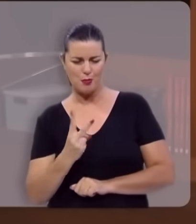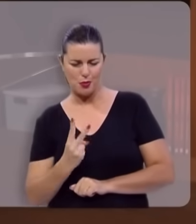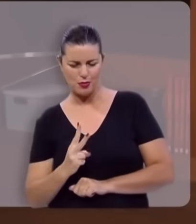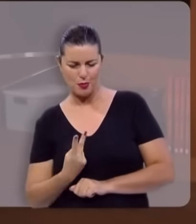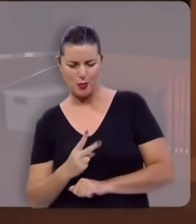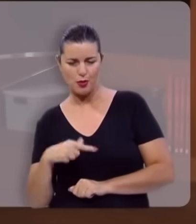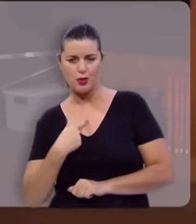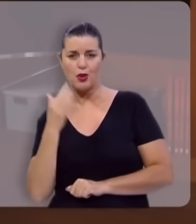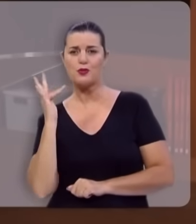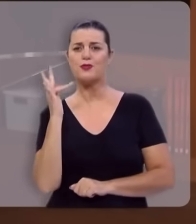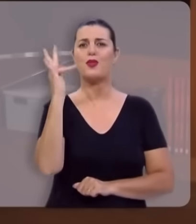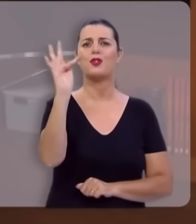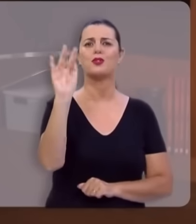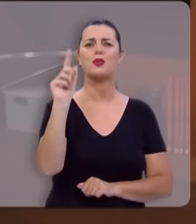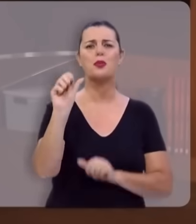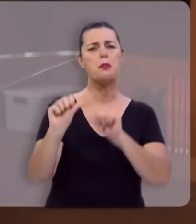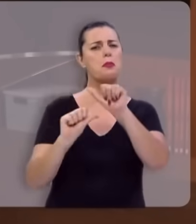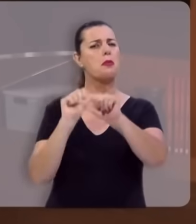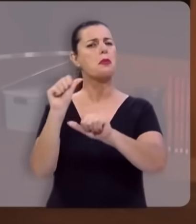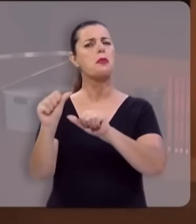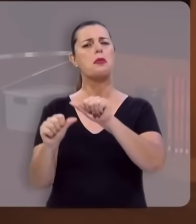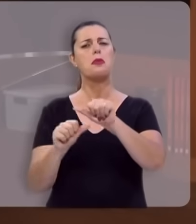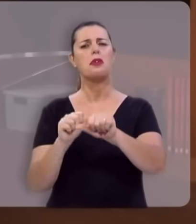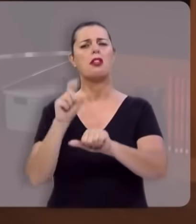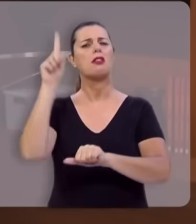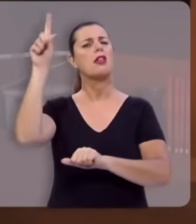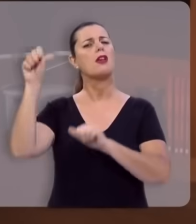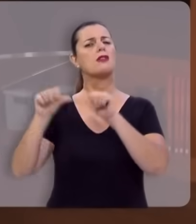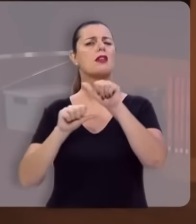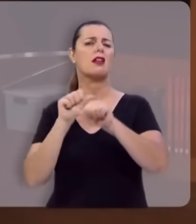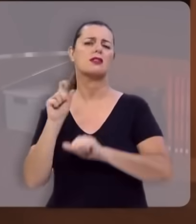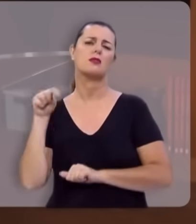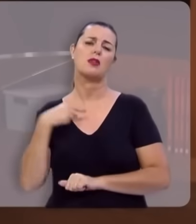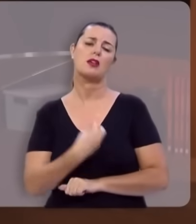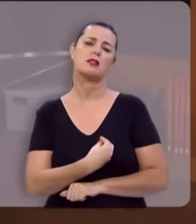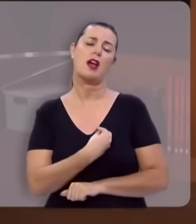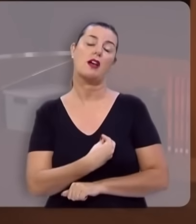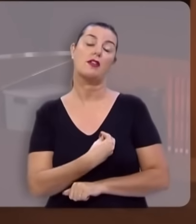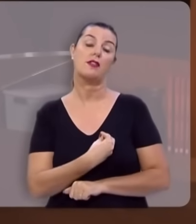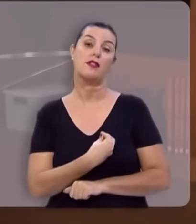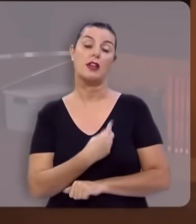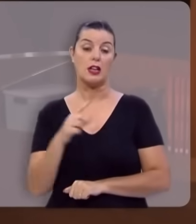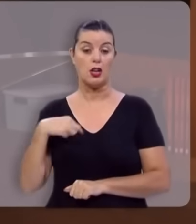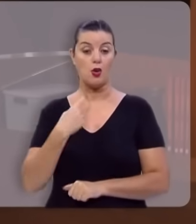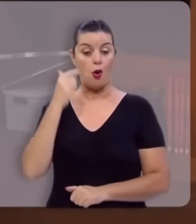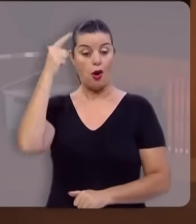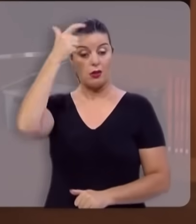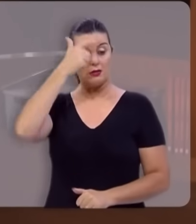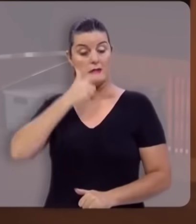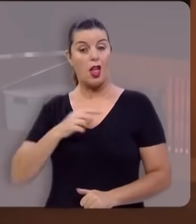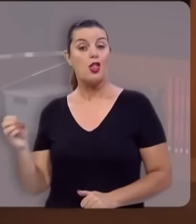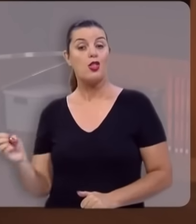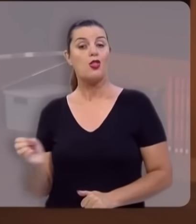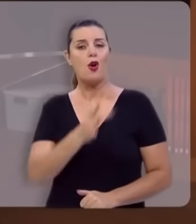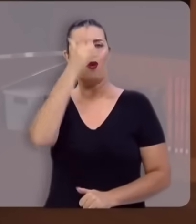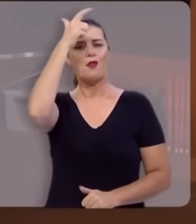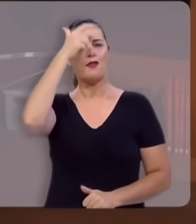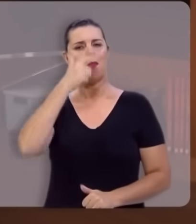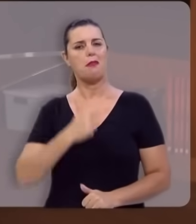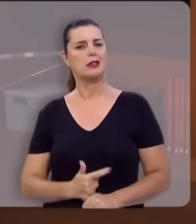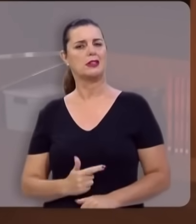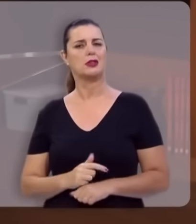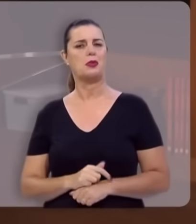nosso futuro, nosso destino, Deus transforma a nossa vida, tornamos-nos novas criaturas.